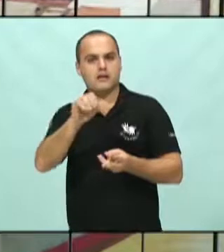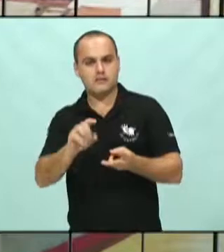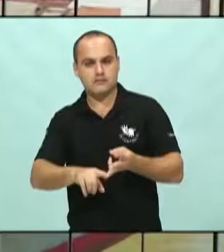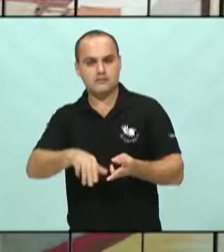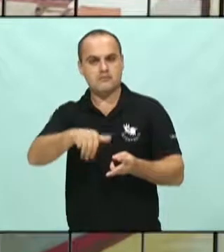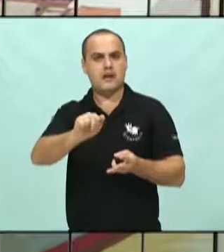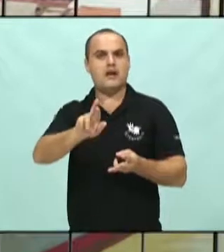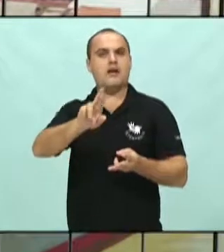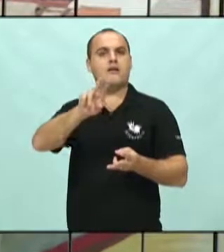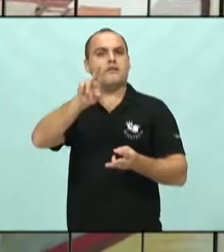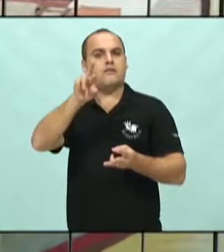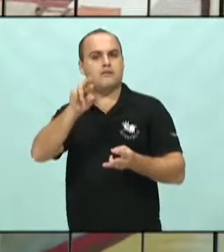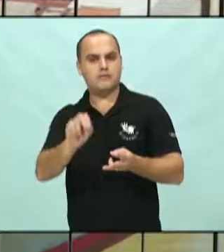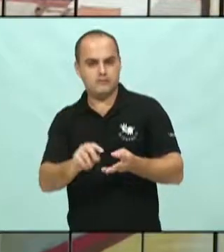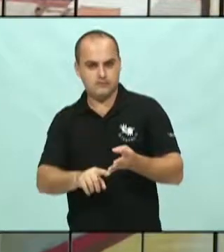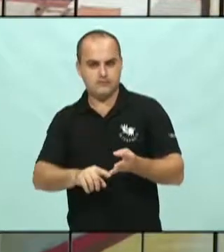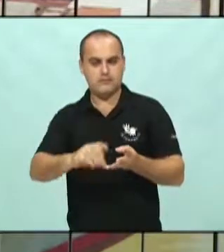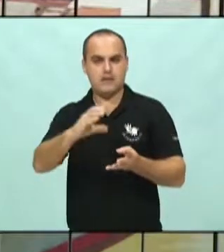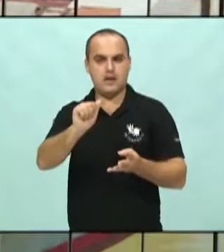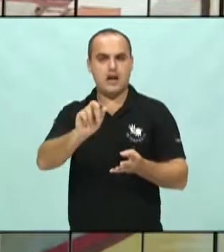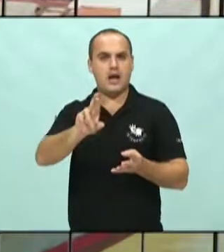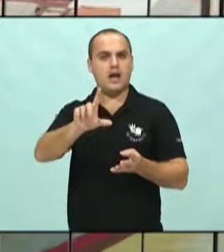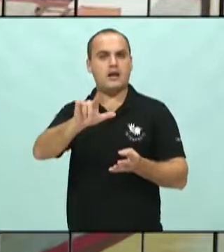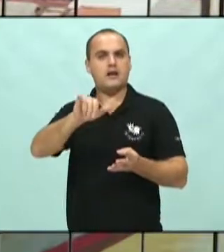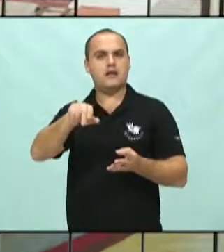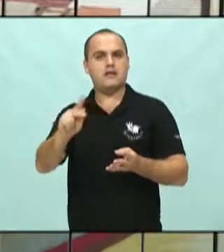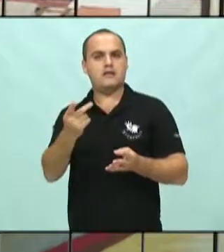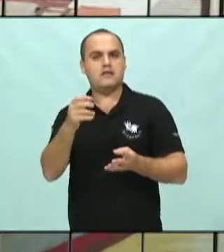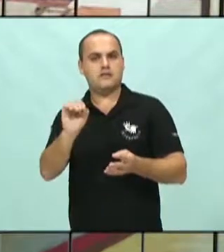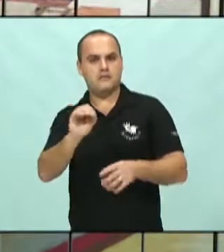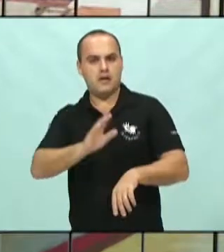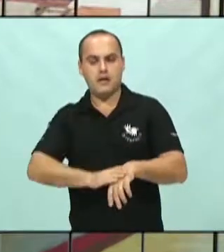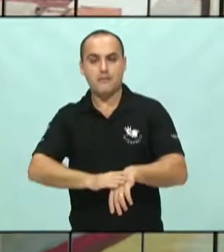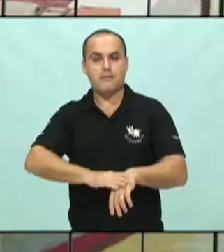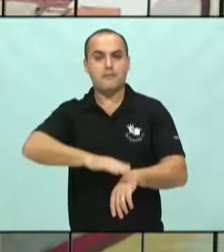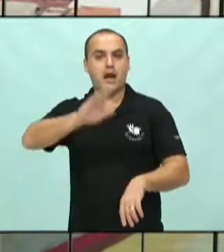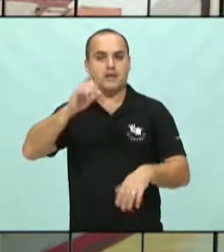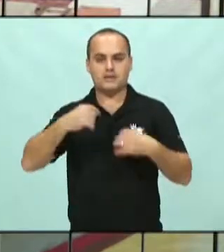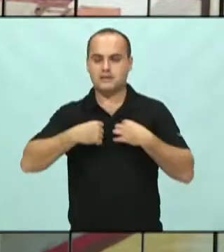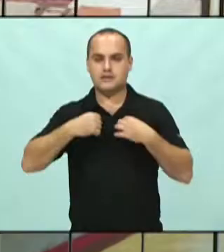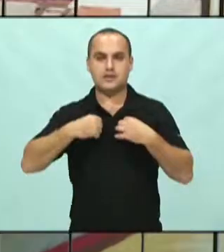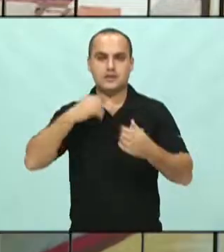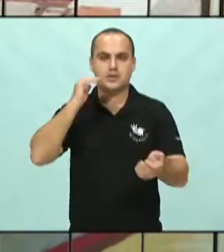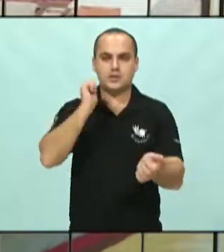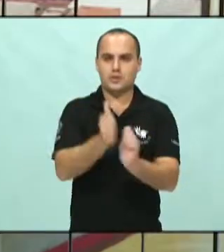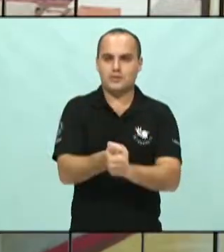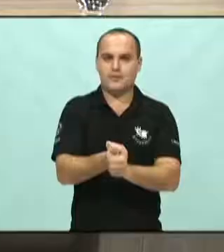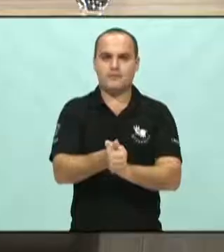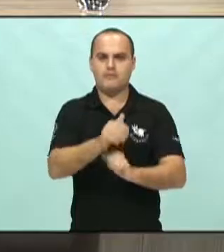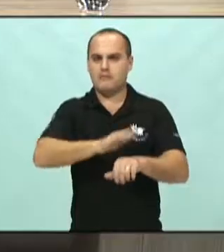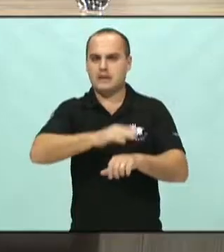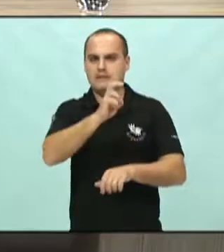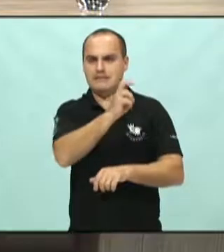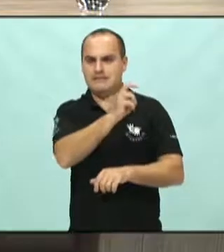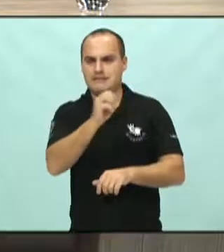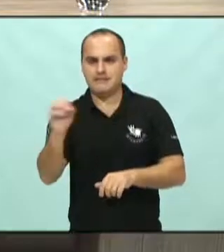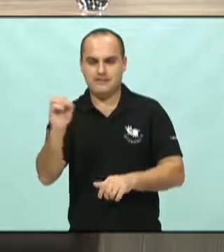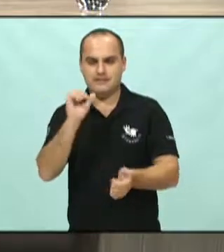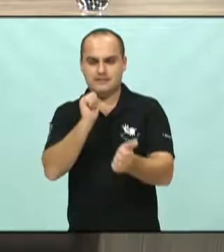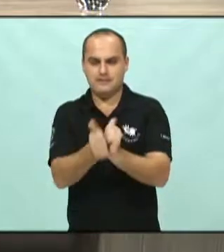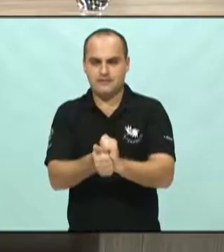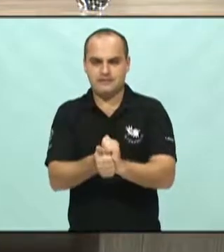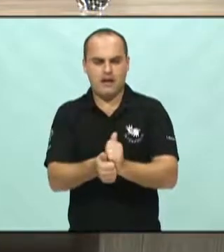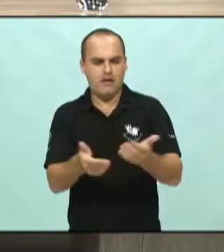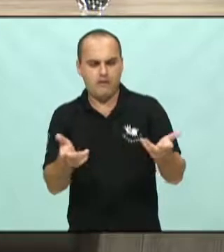o goleiro. Carlinhos do Parque é o jogador que mais vezes vestiu a camisa do Marcílio, mais de 500 jogos. Recentemente foi homenageado